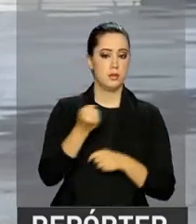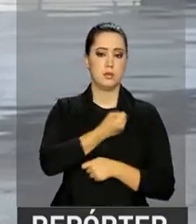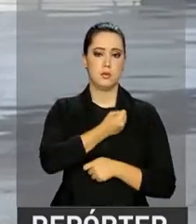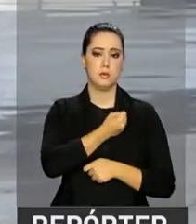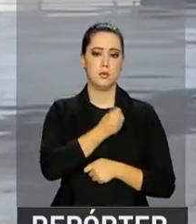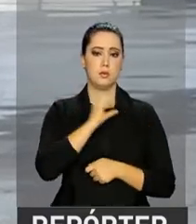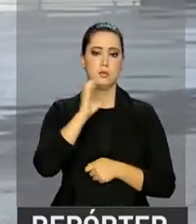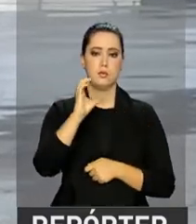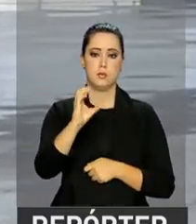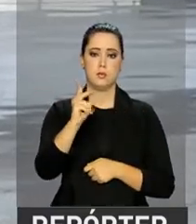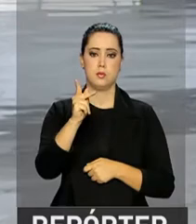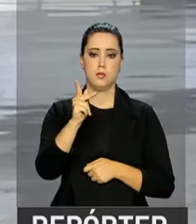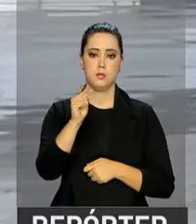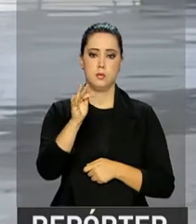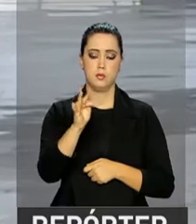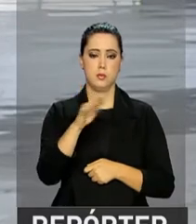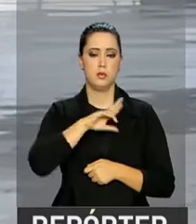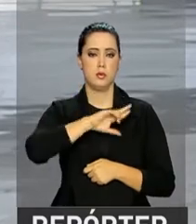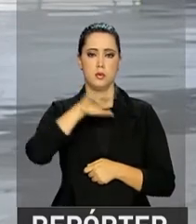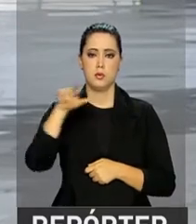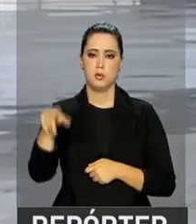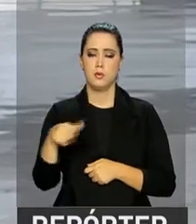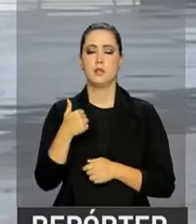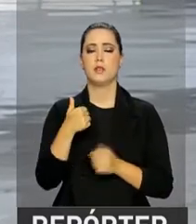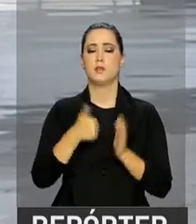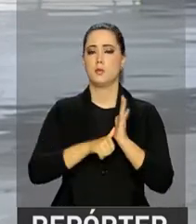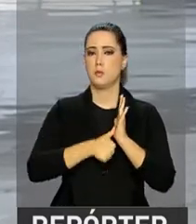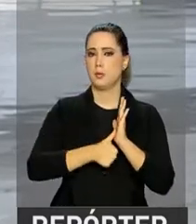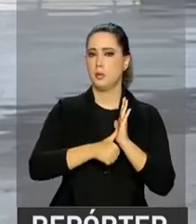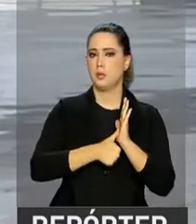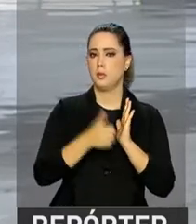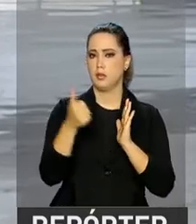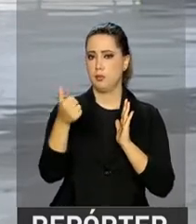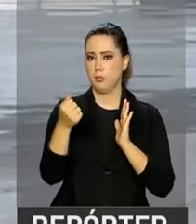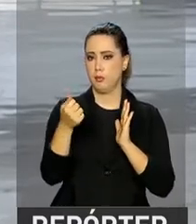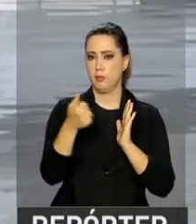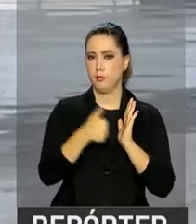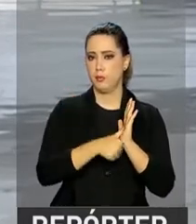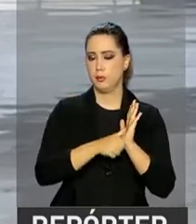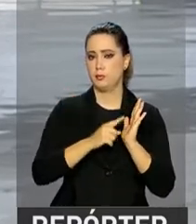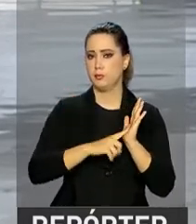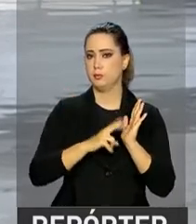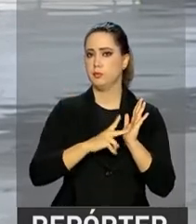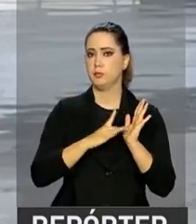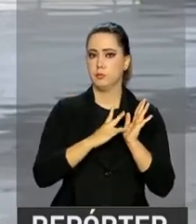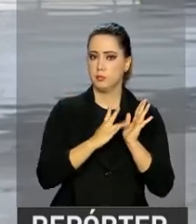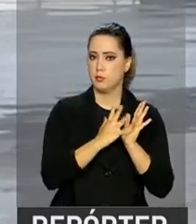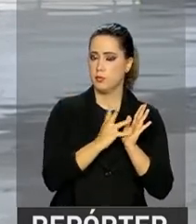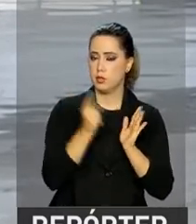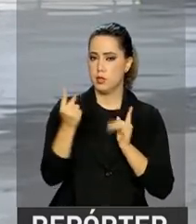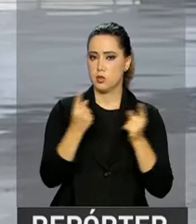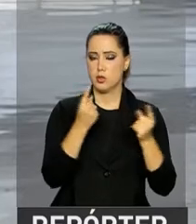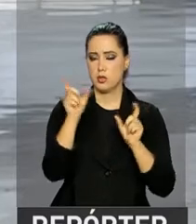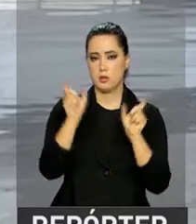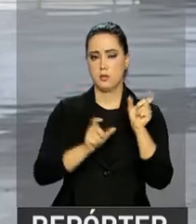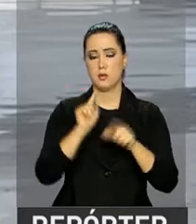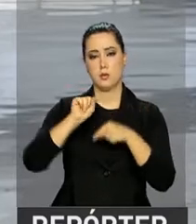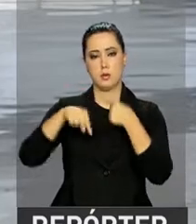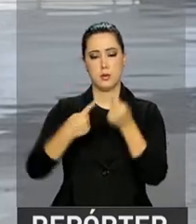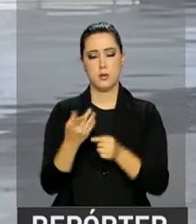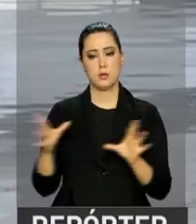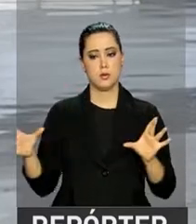CPF estará vinculado aos dados biométricos de cada pessoa. A medida só será possível a partir